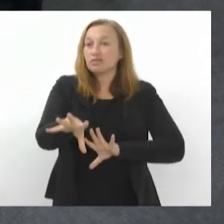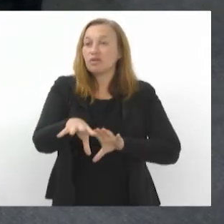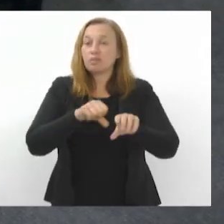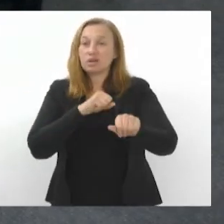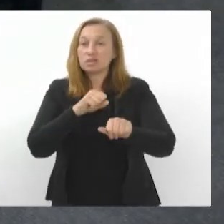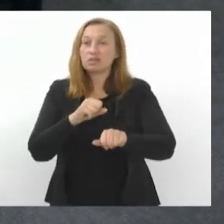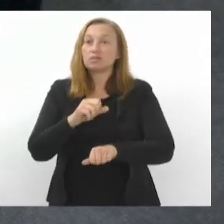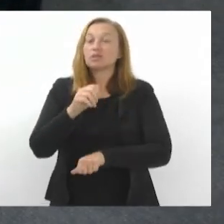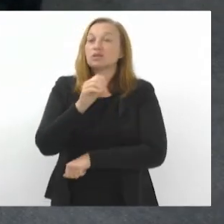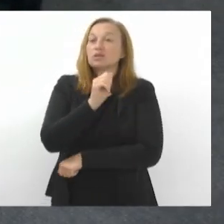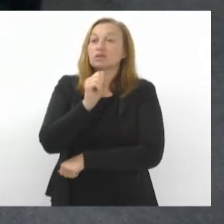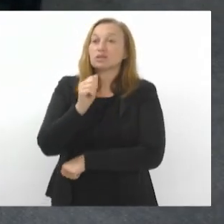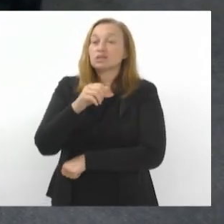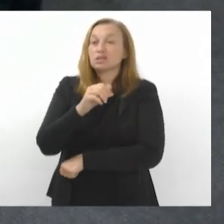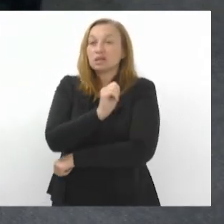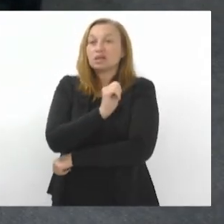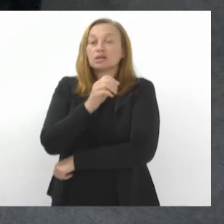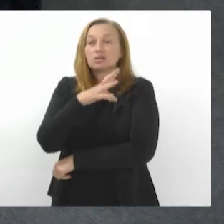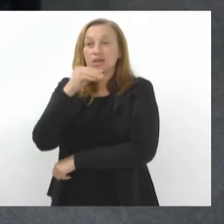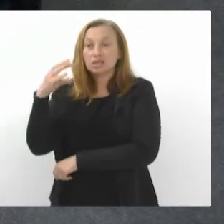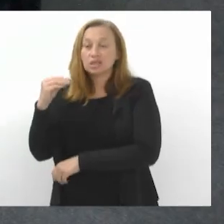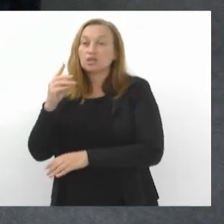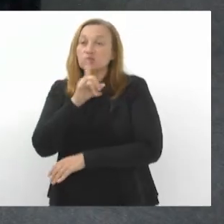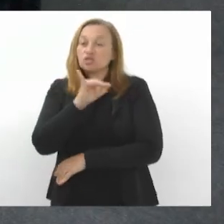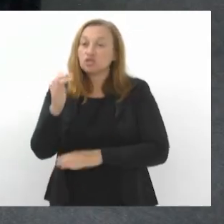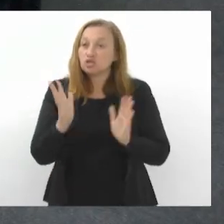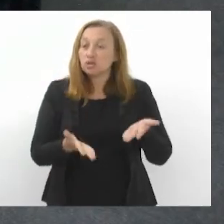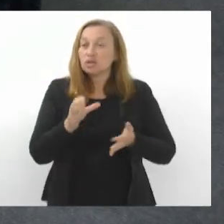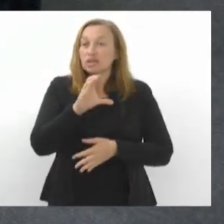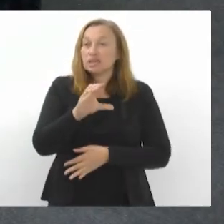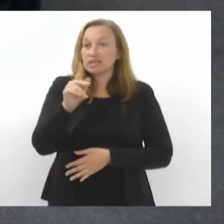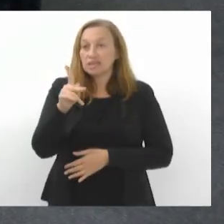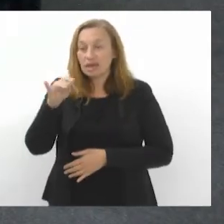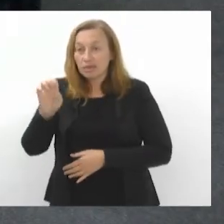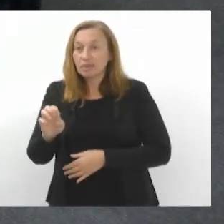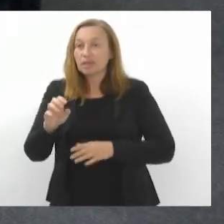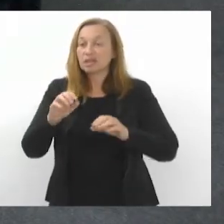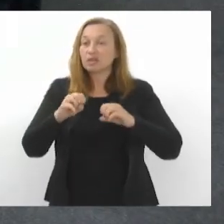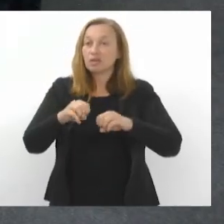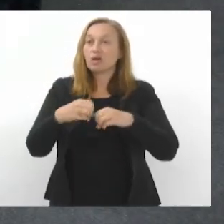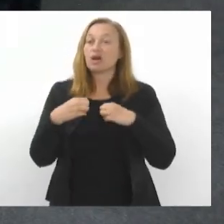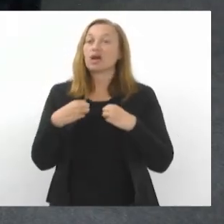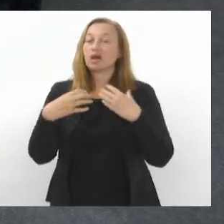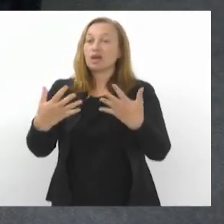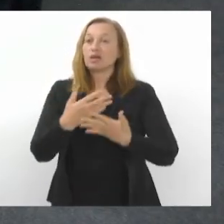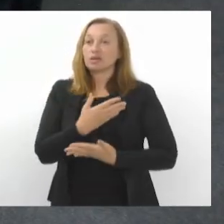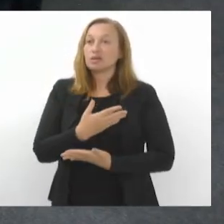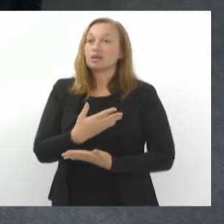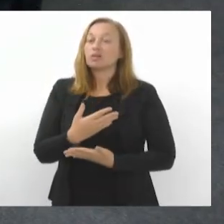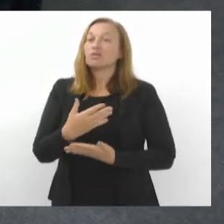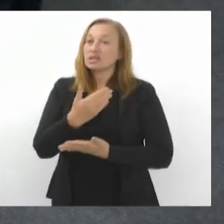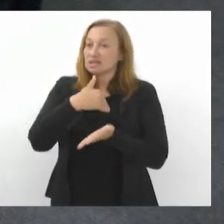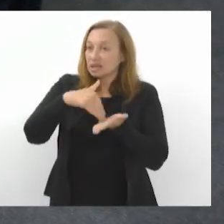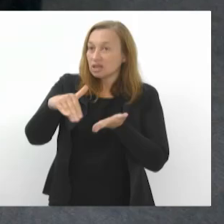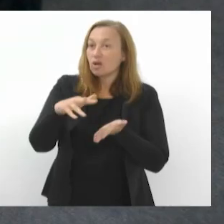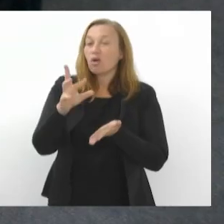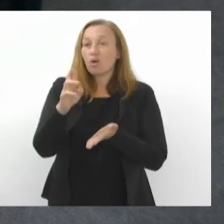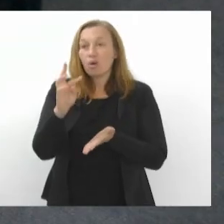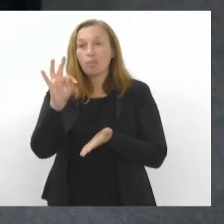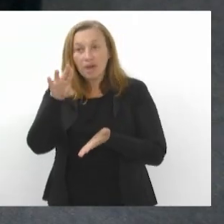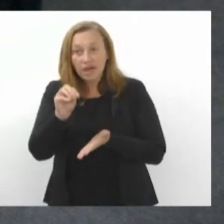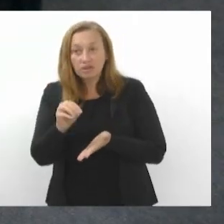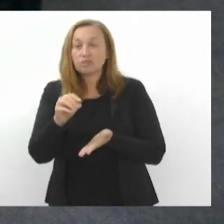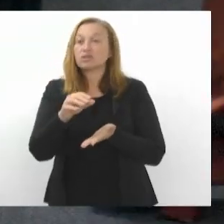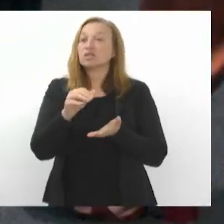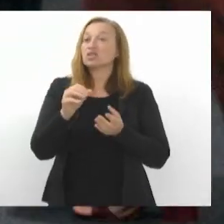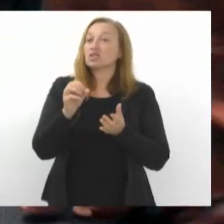nossos adolescentes. E no dia de hoje, o CEP está tendo uma audiência com a secretária Roberto Barreto, de